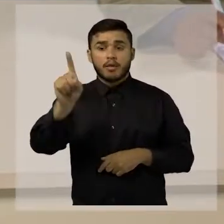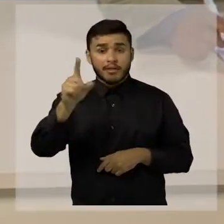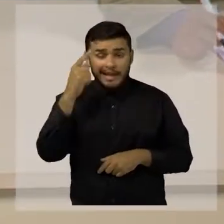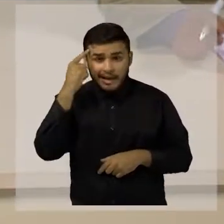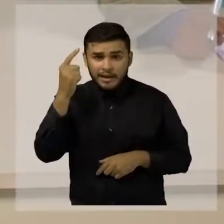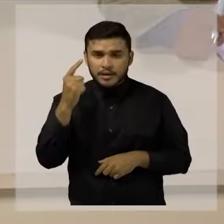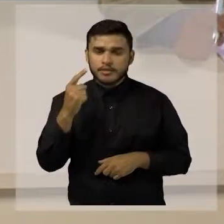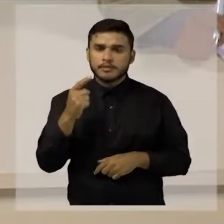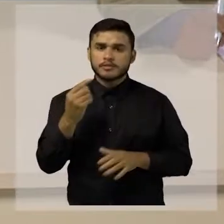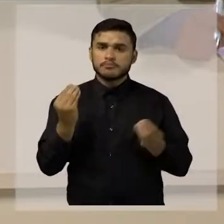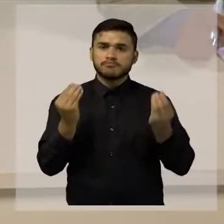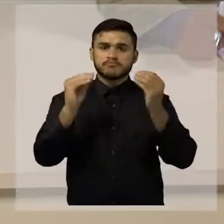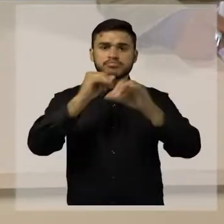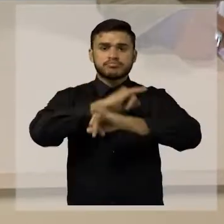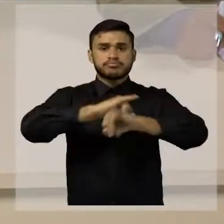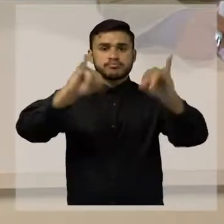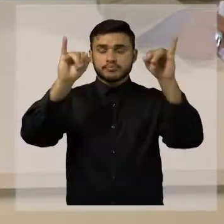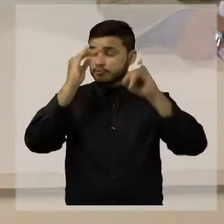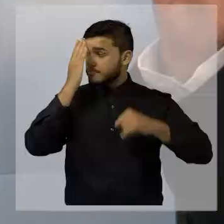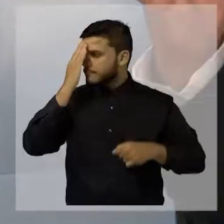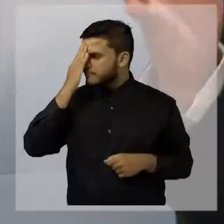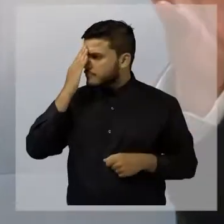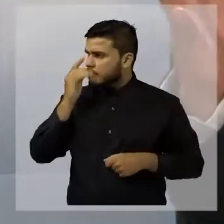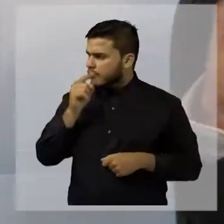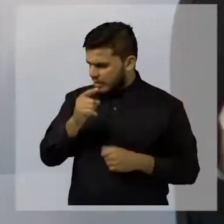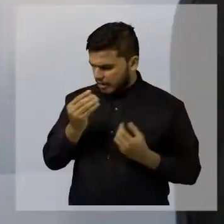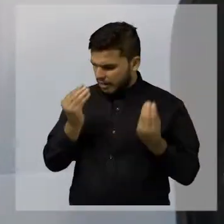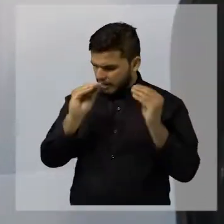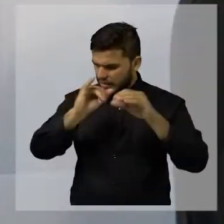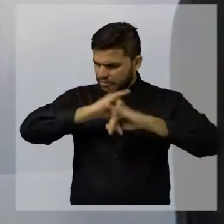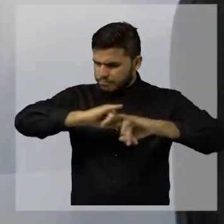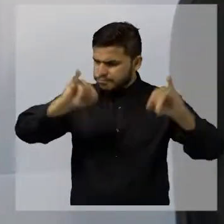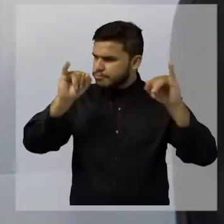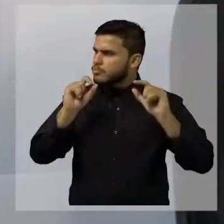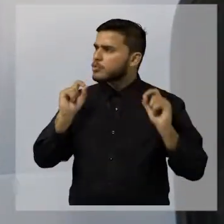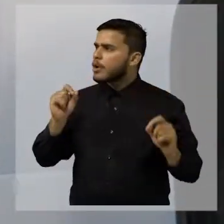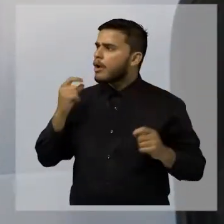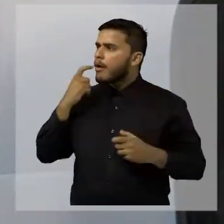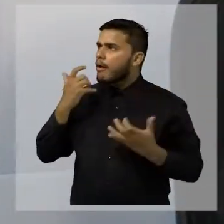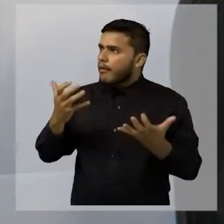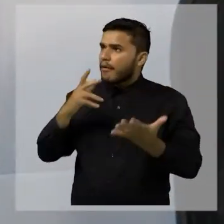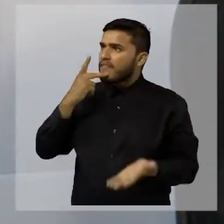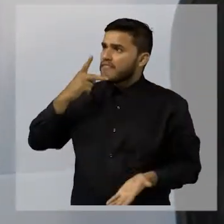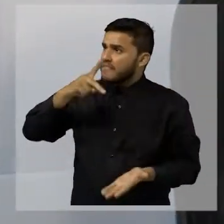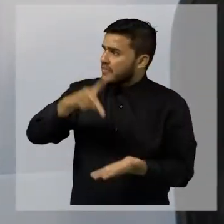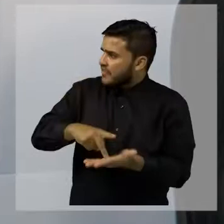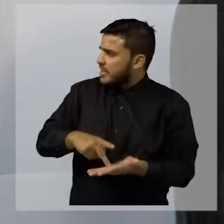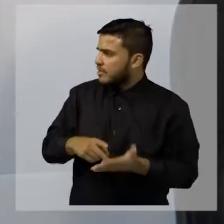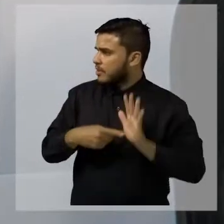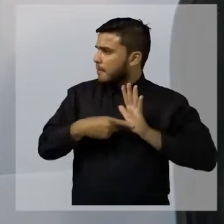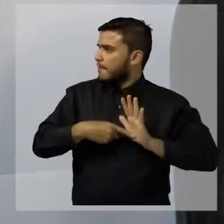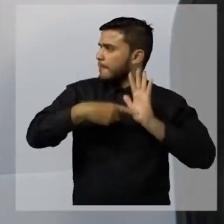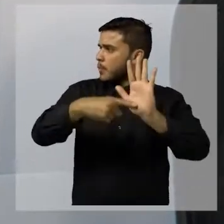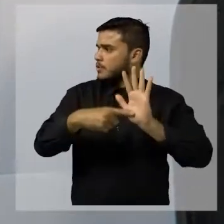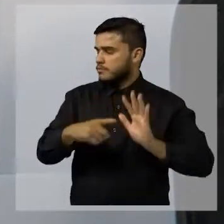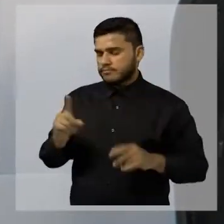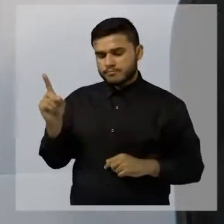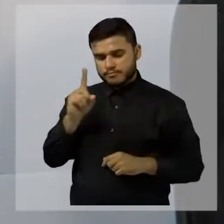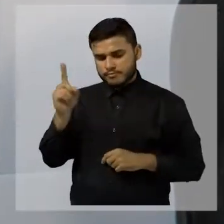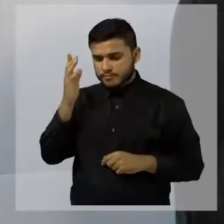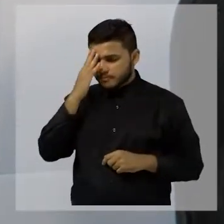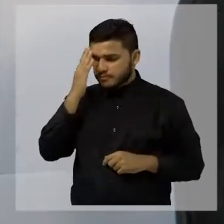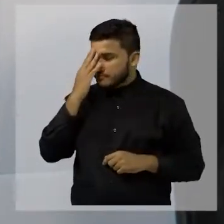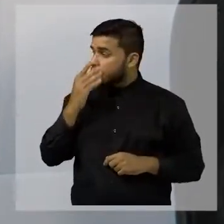minha avaliação, o que menos estava em voga ali era a busca da verdade. Eu acho que estava muito mais em